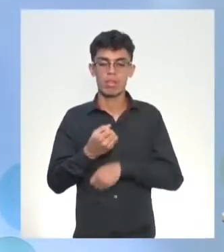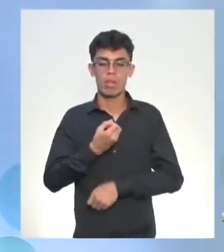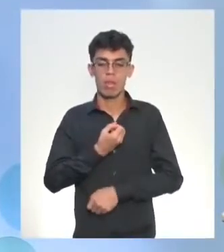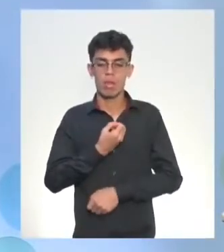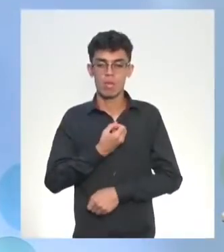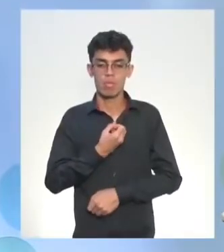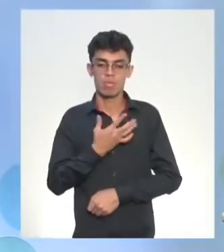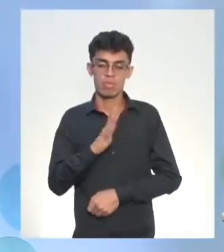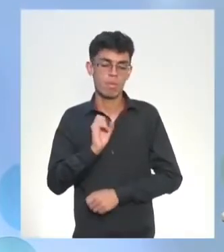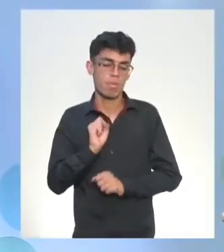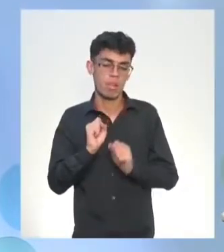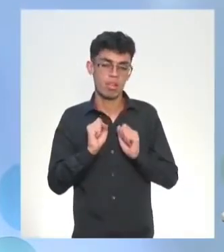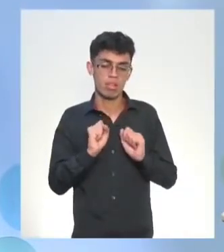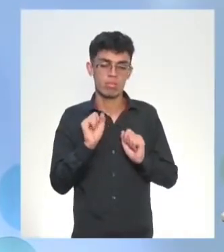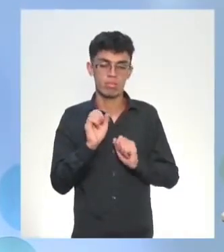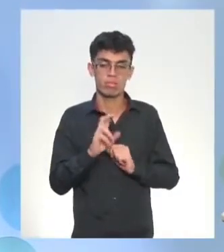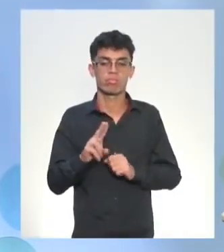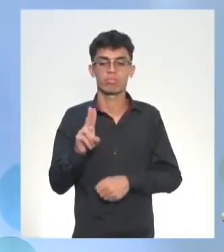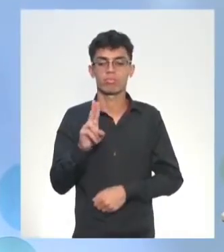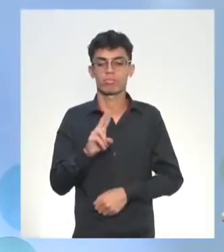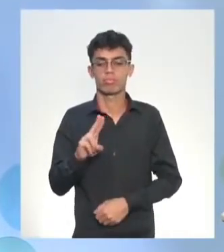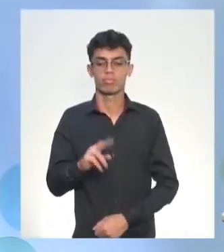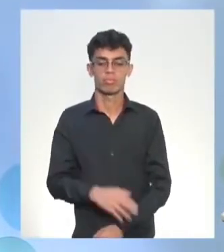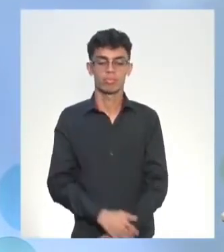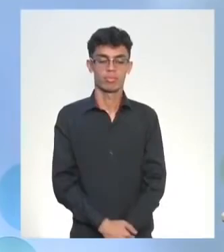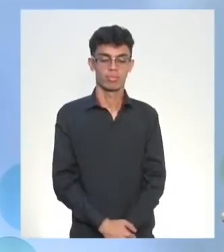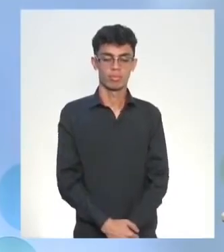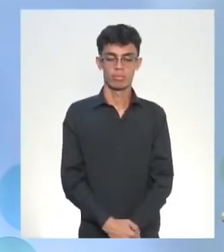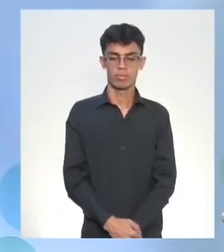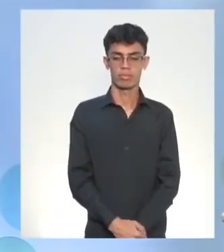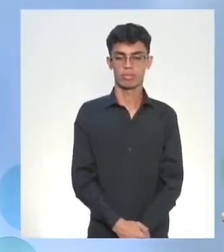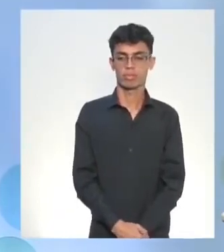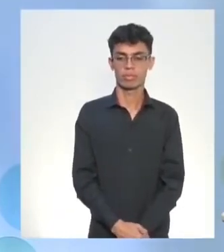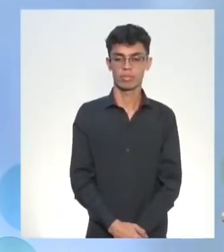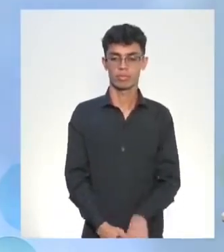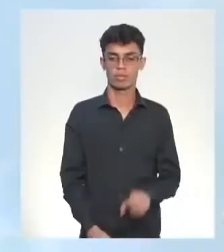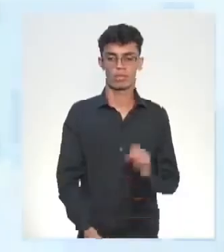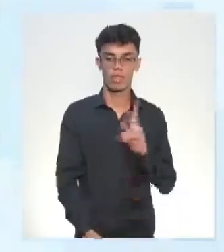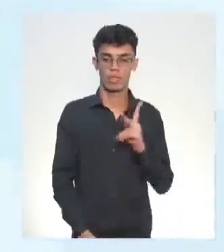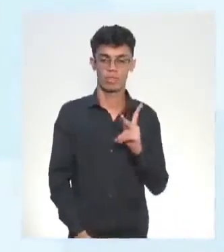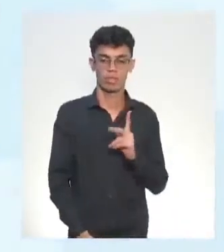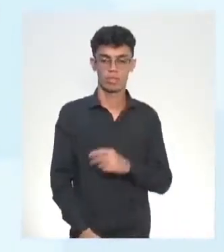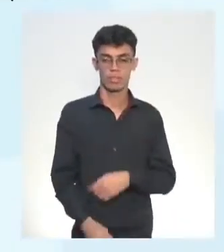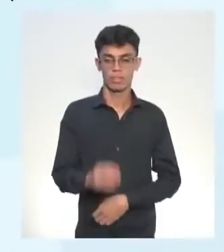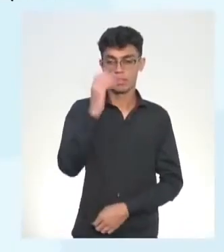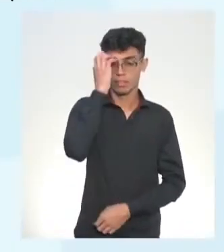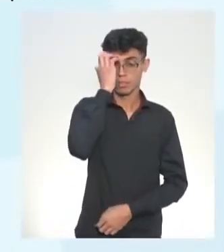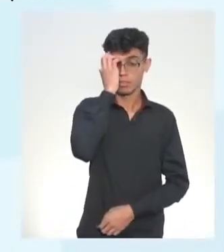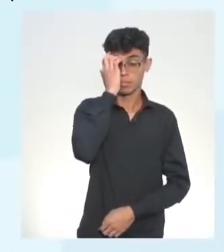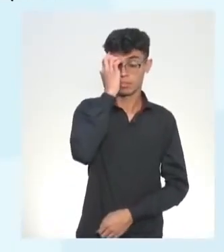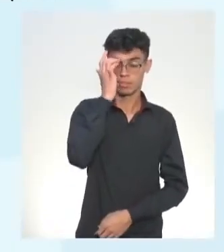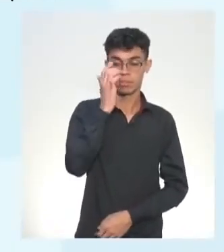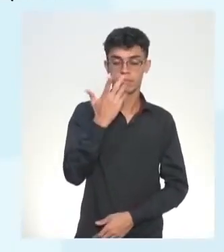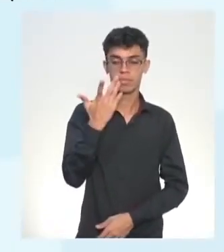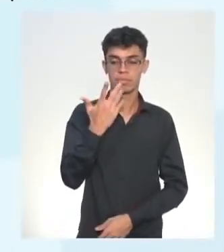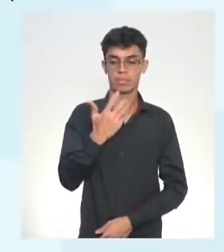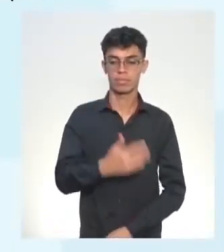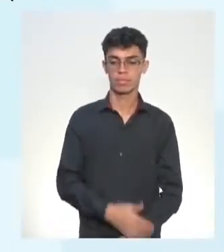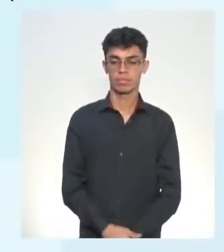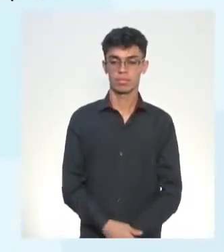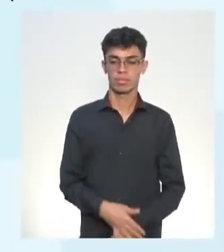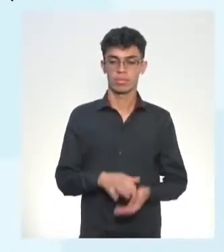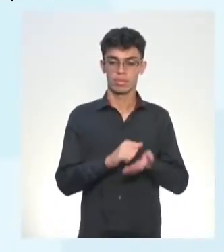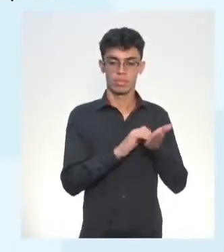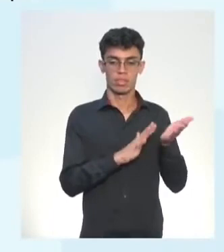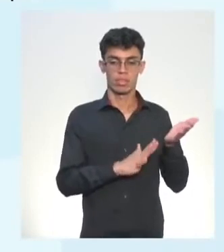você pode atribuir aí à vontade, tá certo? Bom, então vamos mais para adiante. Esse